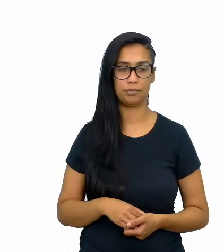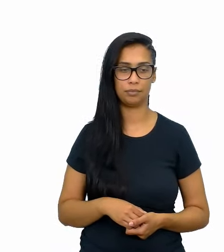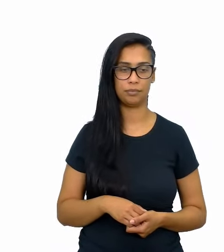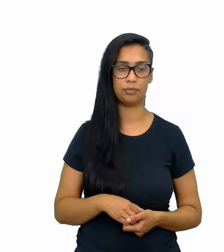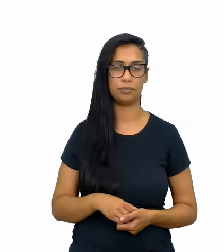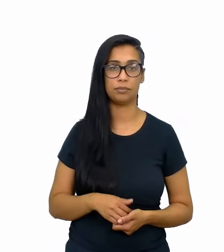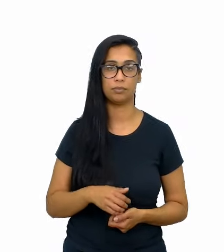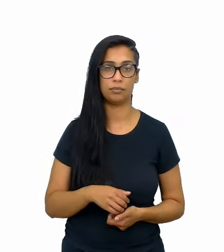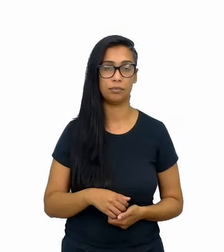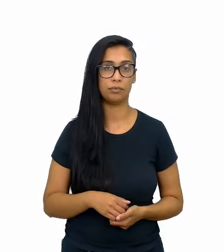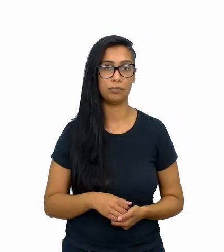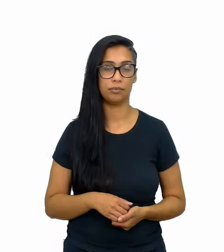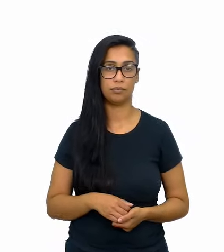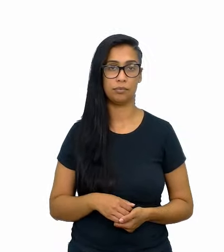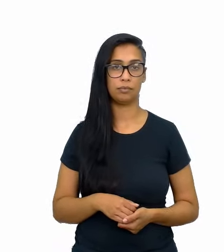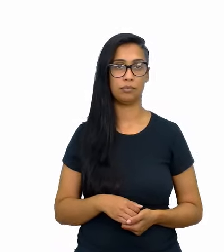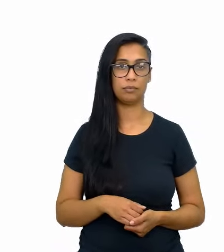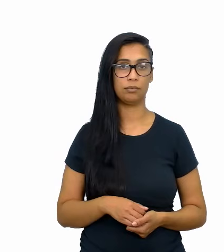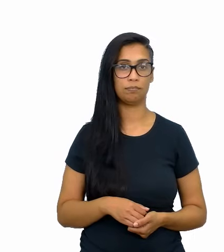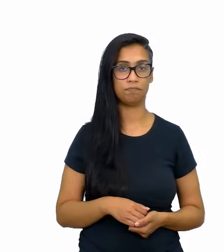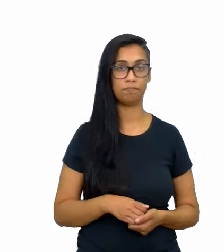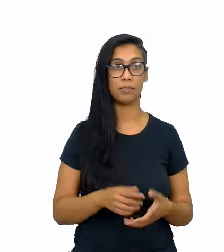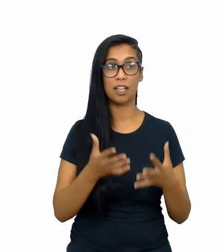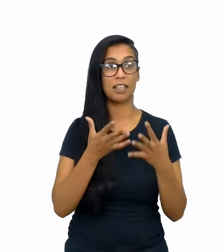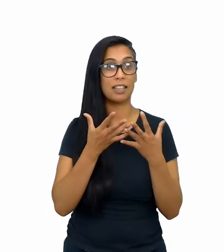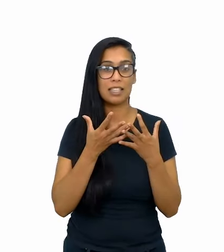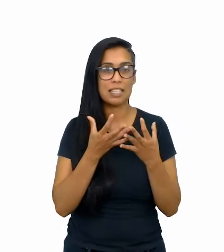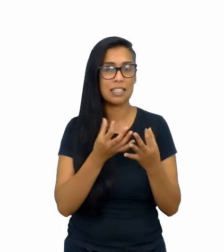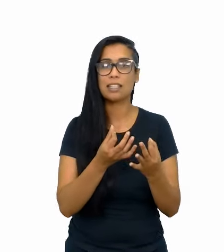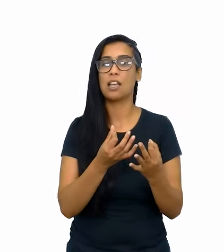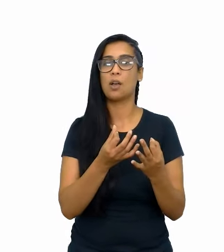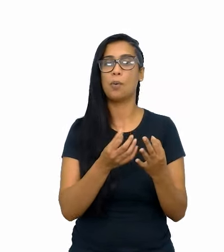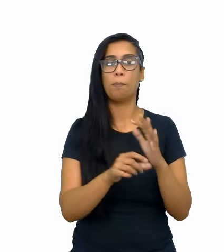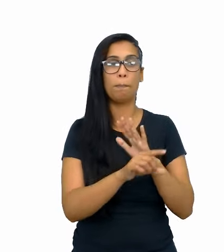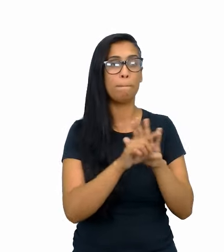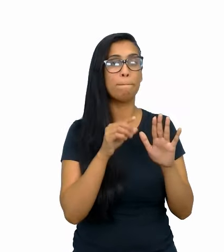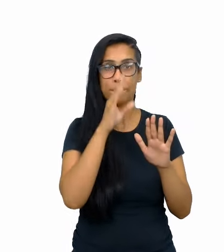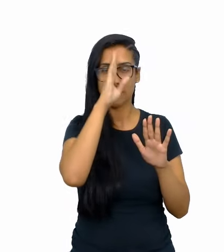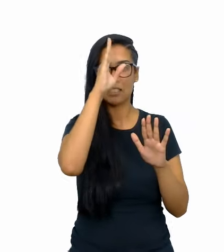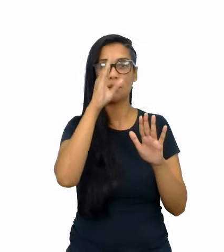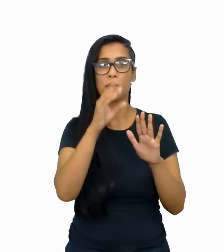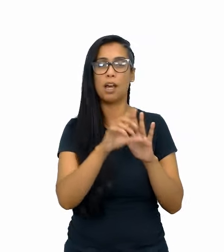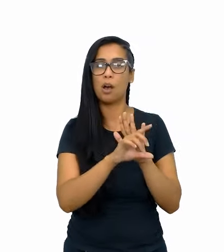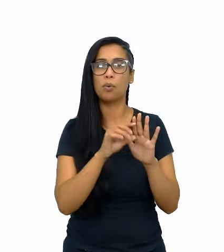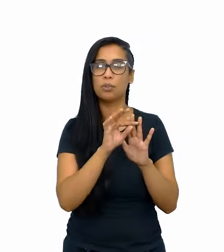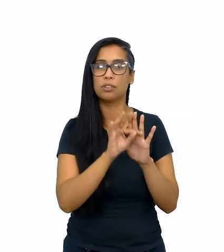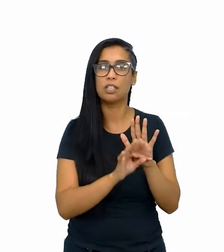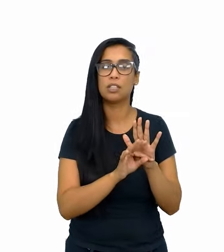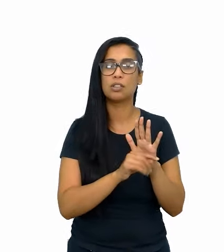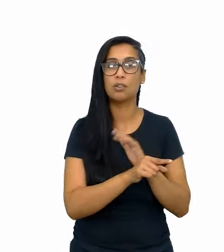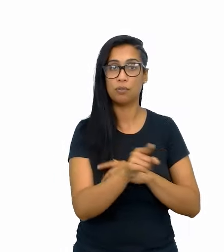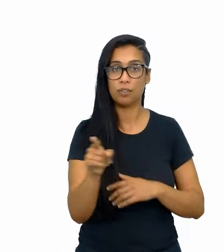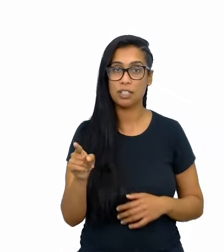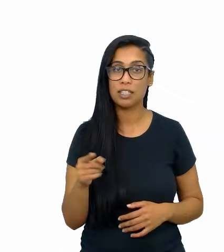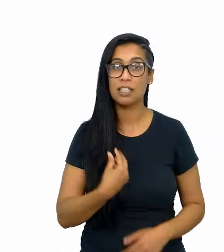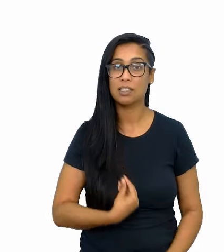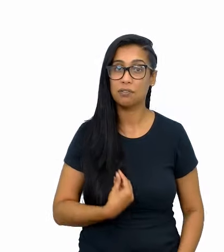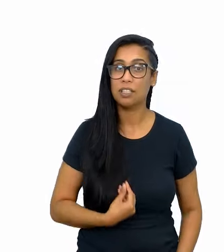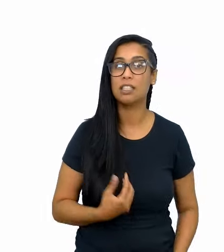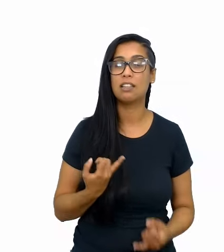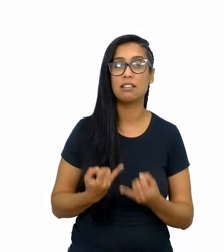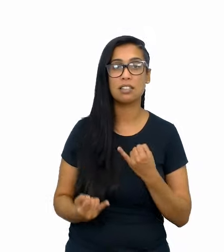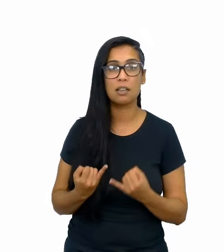Desculpem. O que chama mais atenção no texto, né? E bem, vocês já viveram algo semelhante? Vocês podem